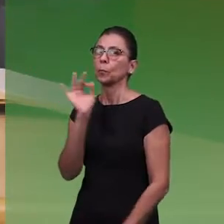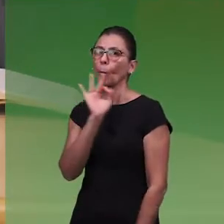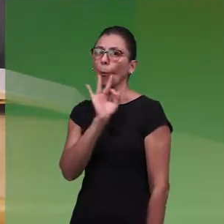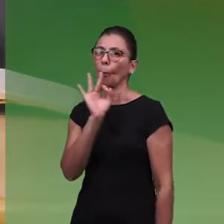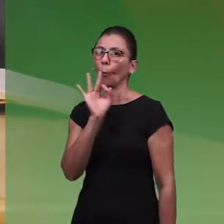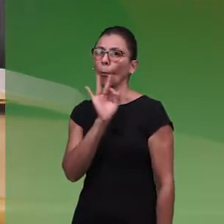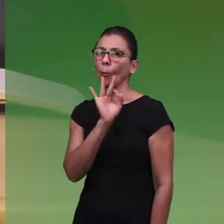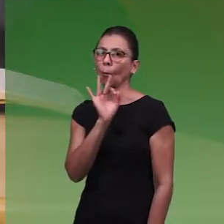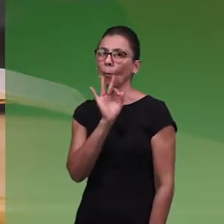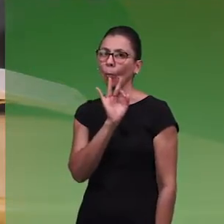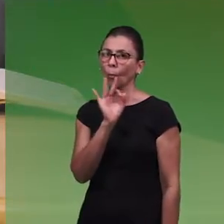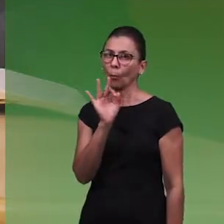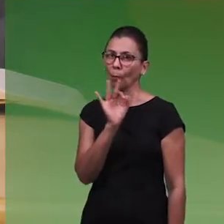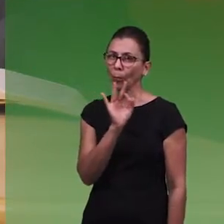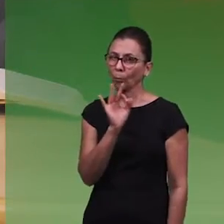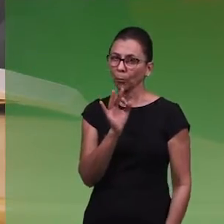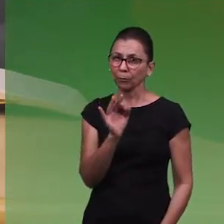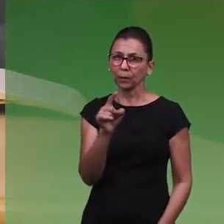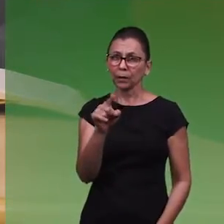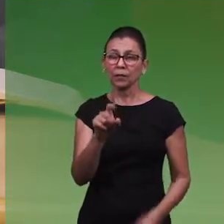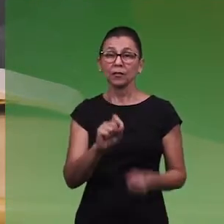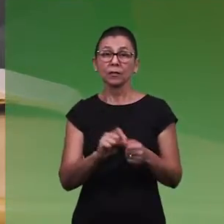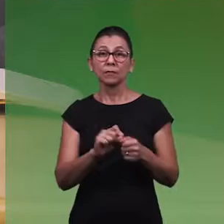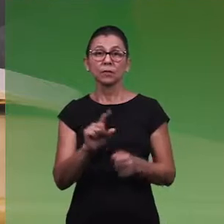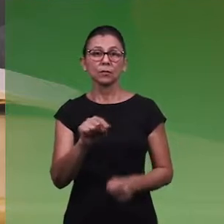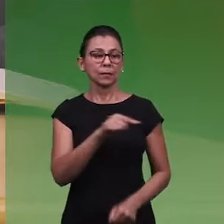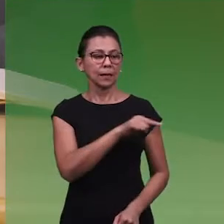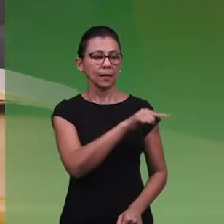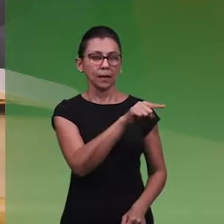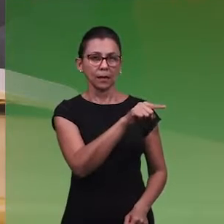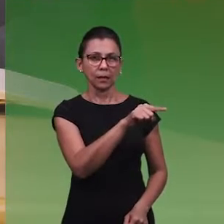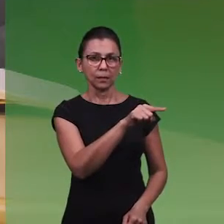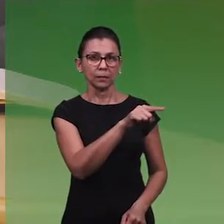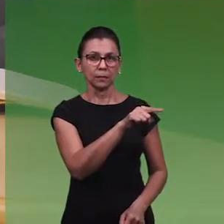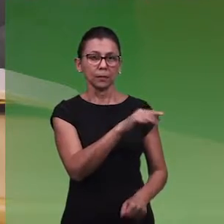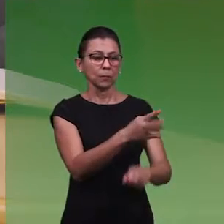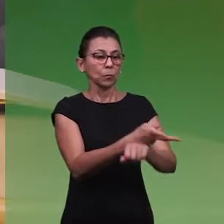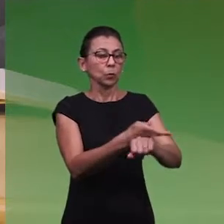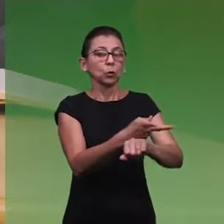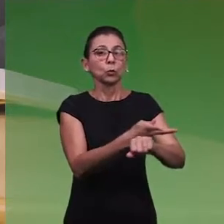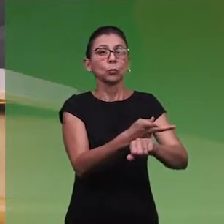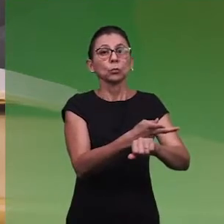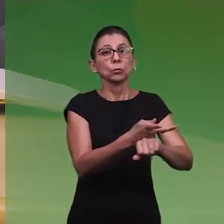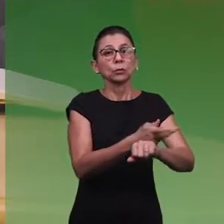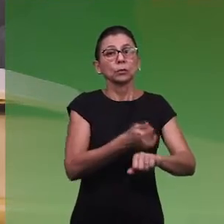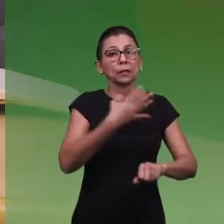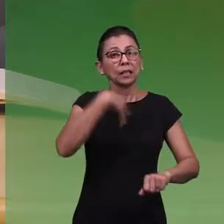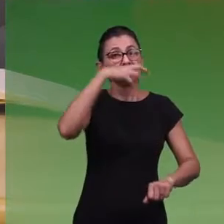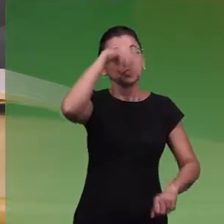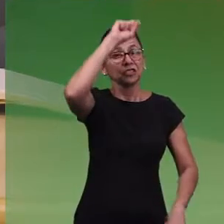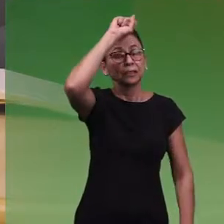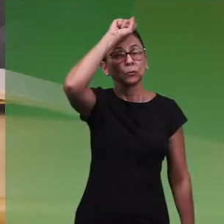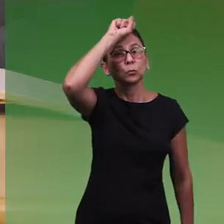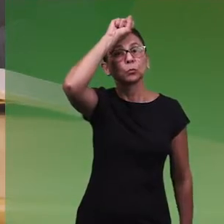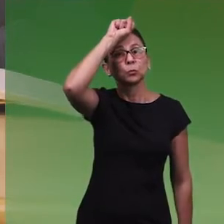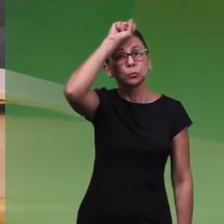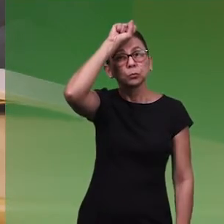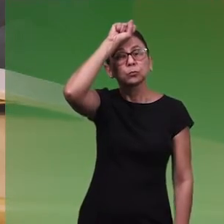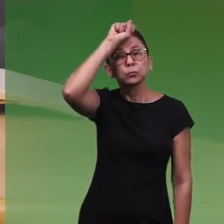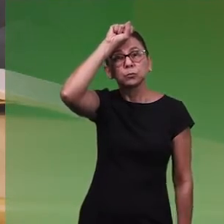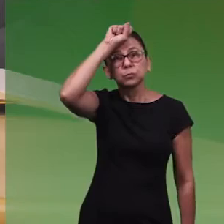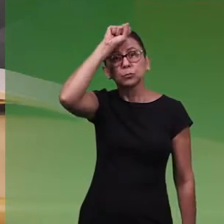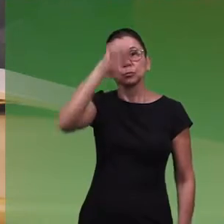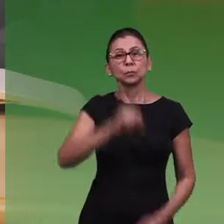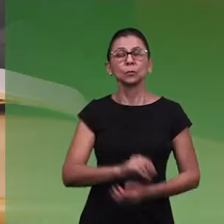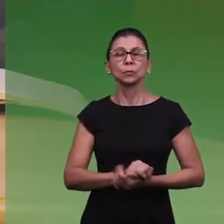Então, ele que desterrou todos os adivinhos da terra de Israel, ele foi buscar agora uma pessoa que adivinhava.